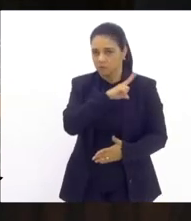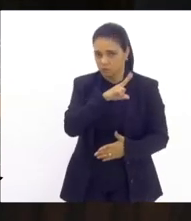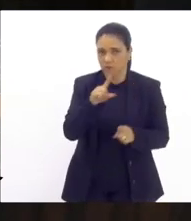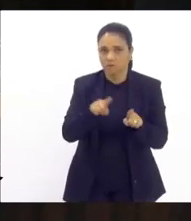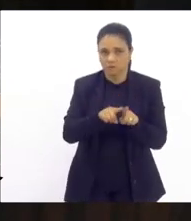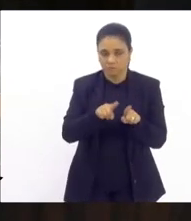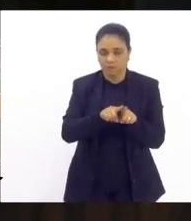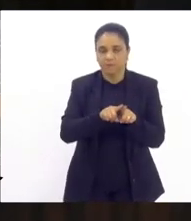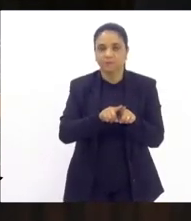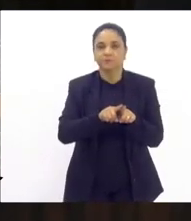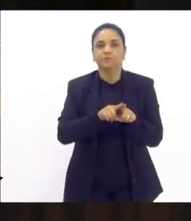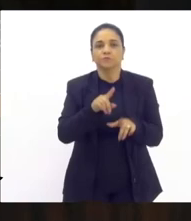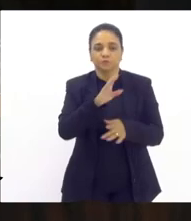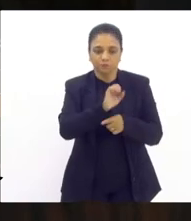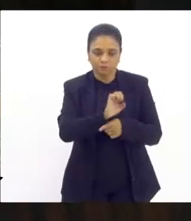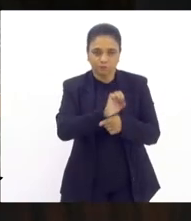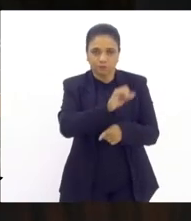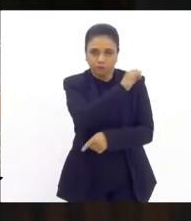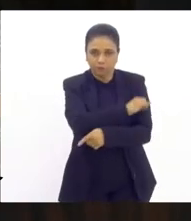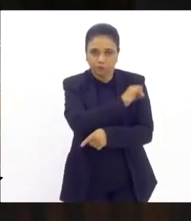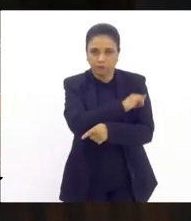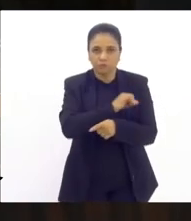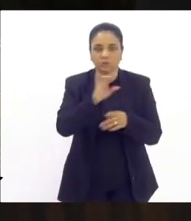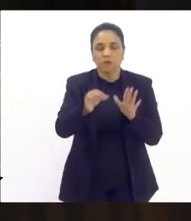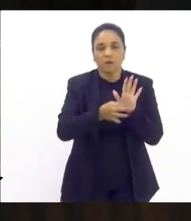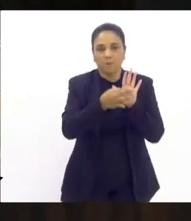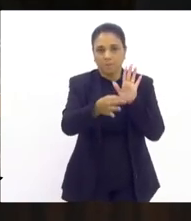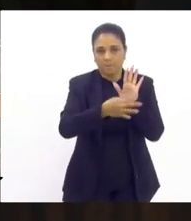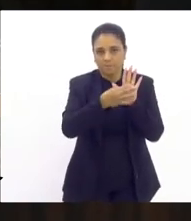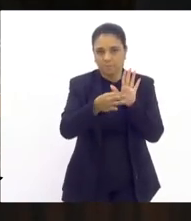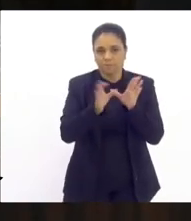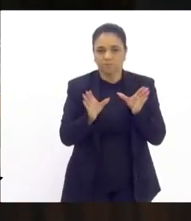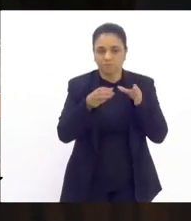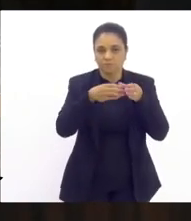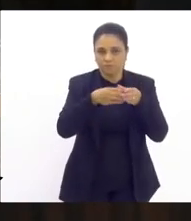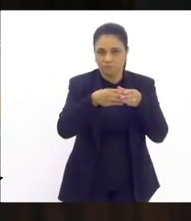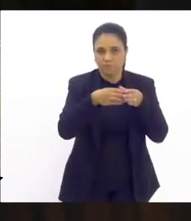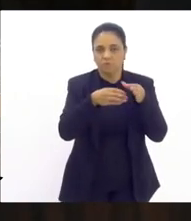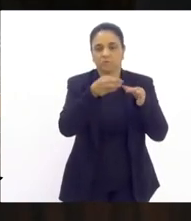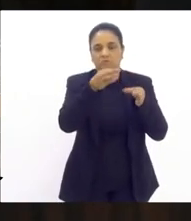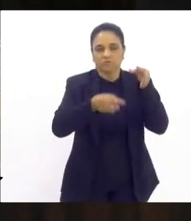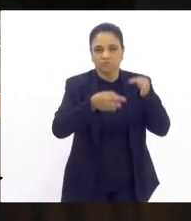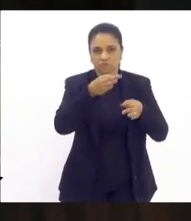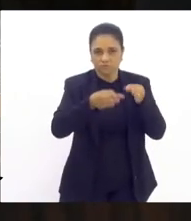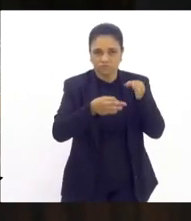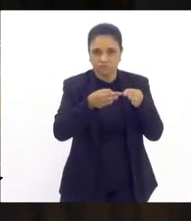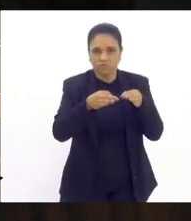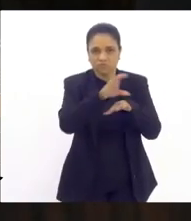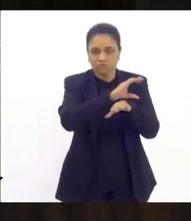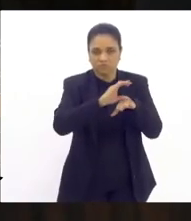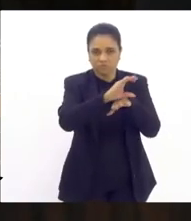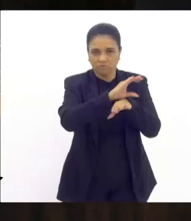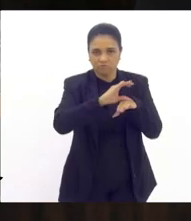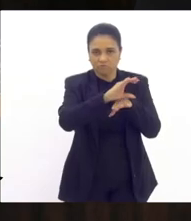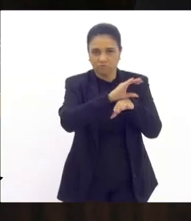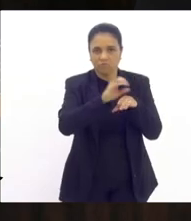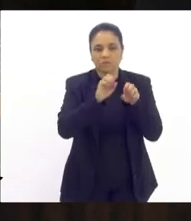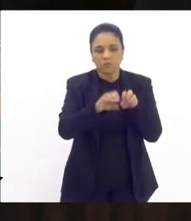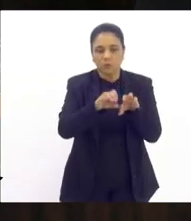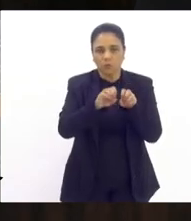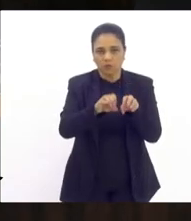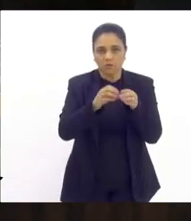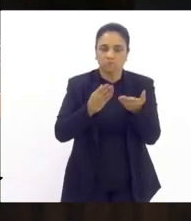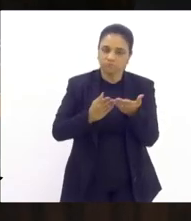do estado do Rio de Janeiro parecendo as comissão de constituição e justiça pela constitucionalidade de educação